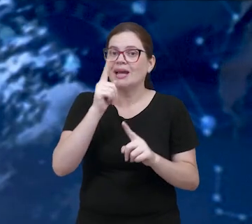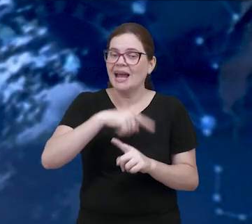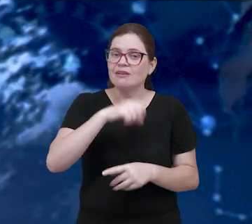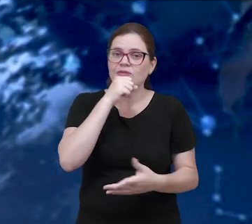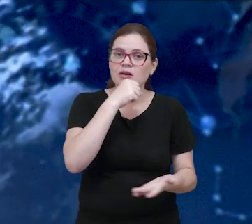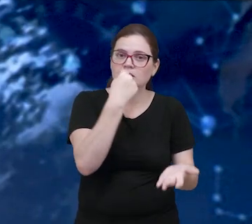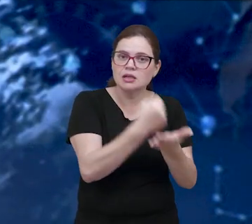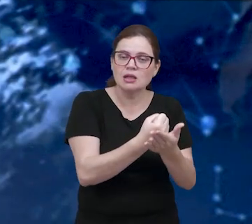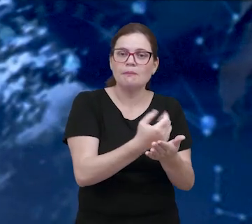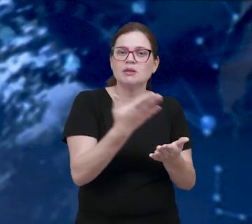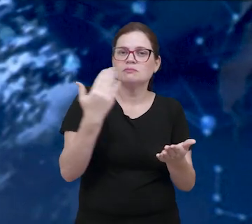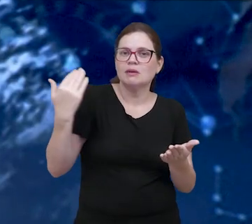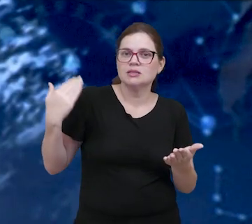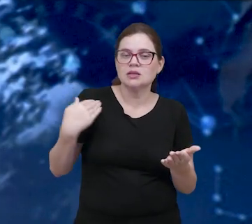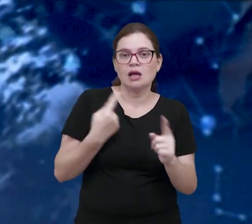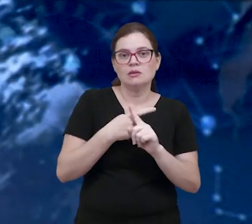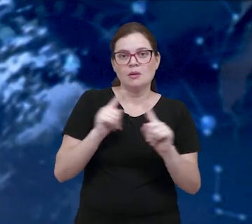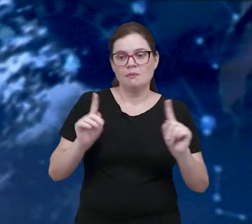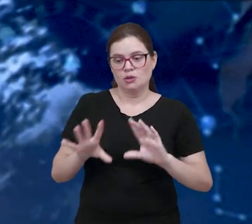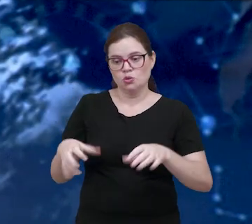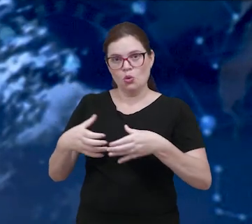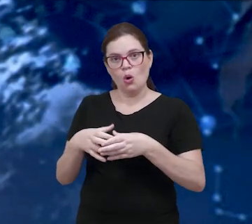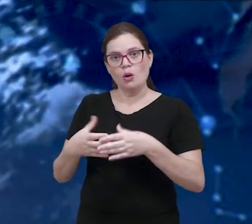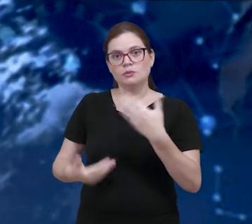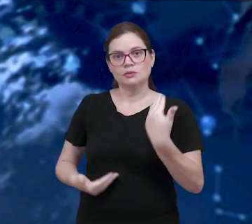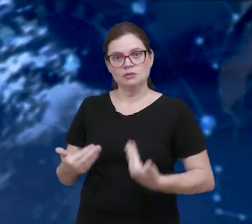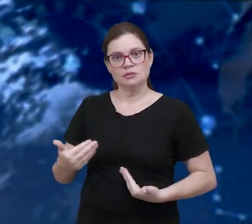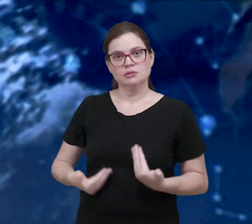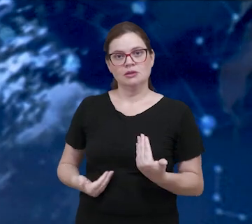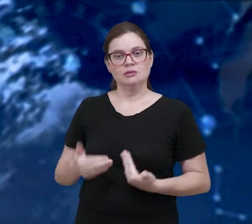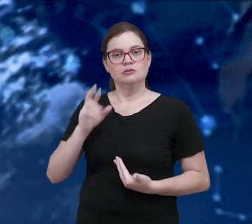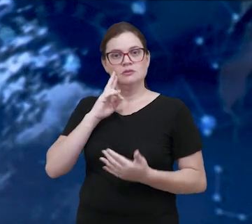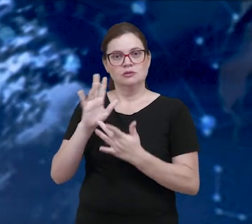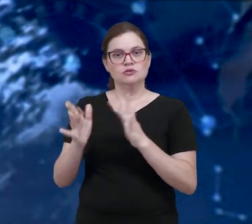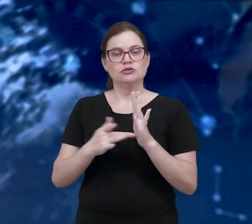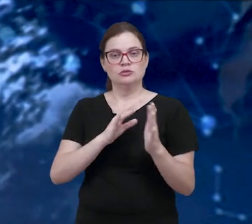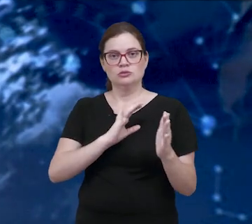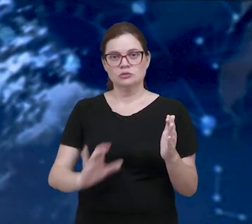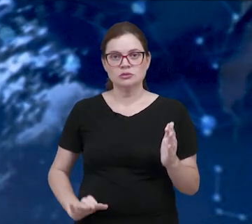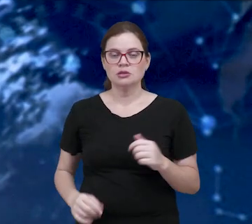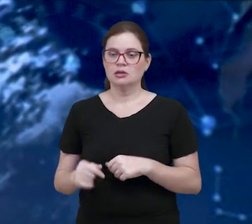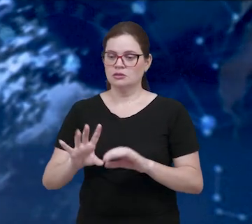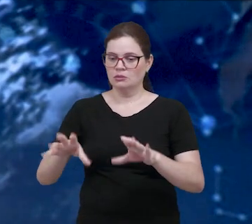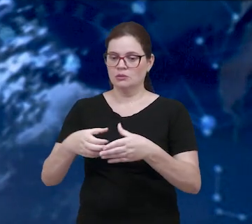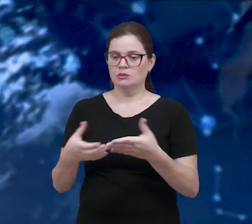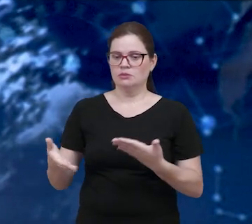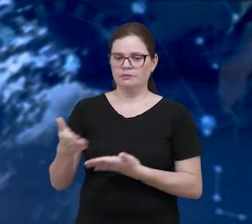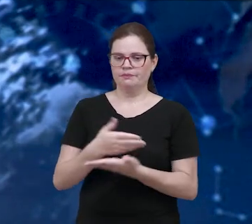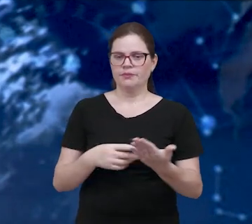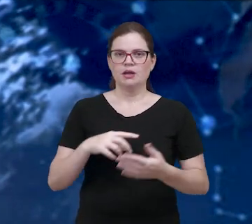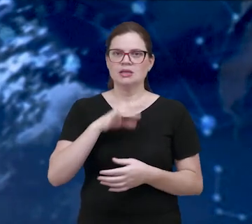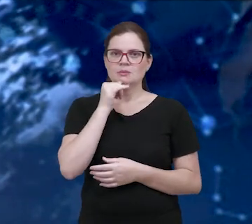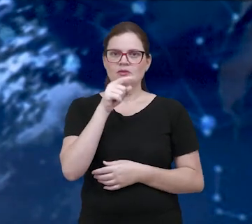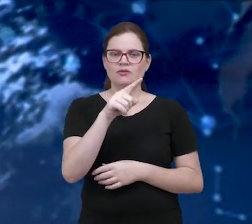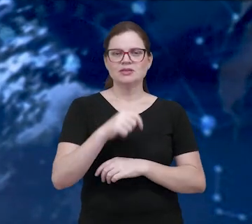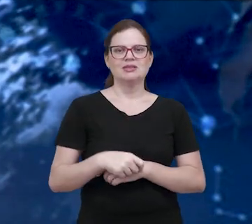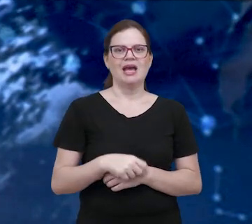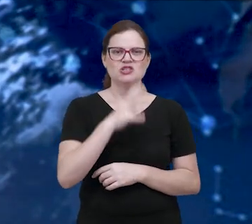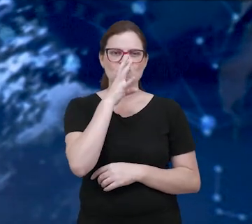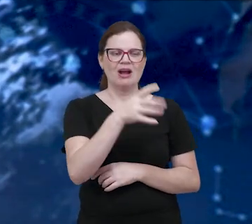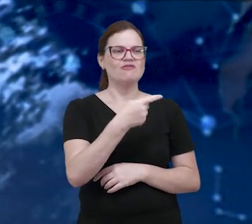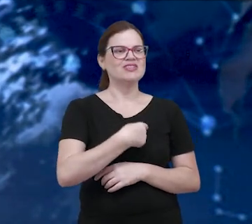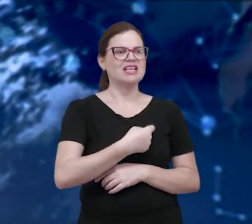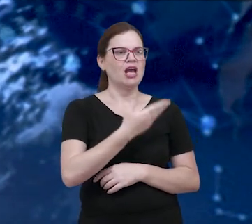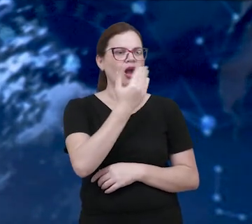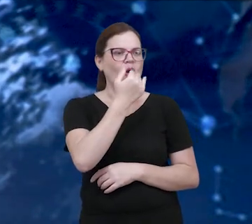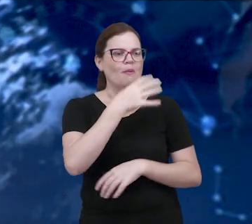o corpo é de Cristo. Veja só, ninguém julga por isso. Tem alguém julgando você que está comendo alguma coisa, que está tomando café, que você come carne de porco,